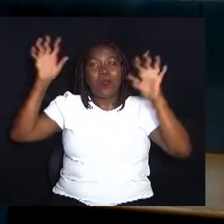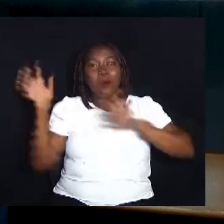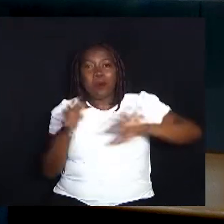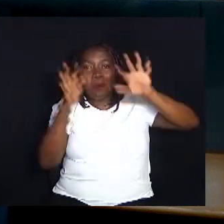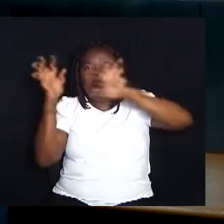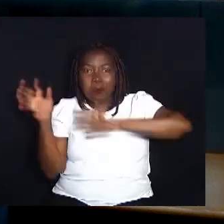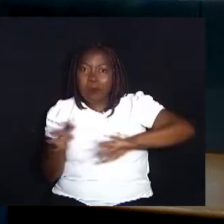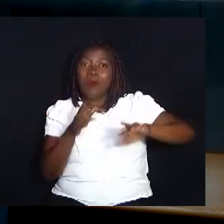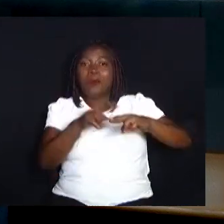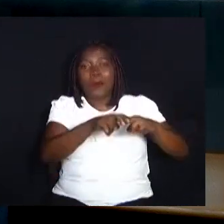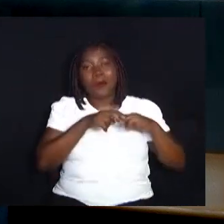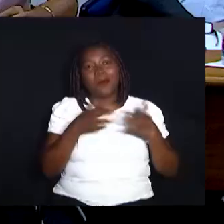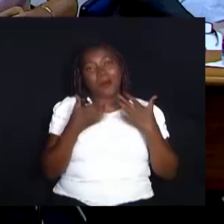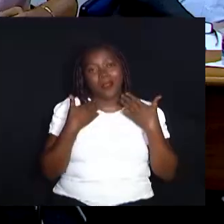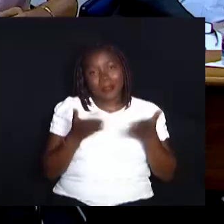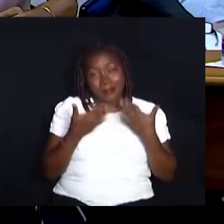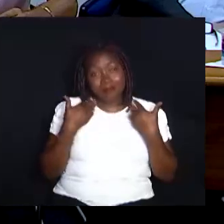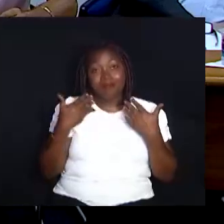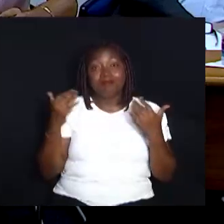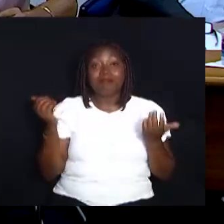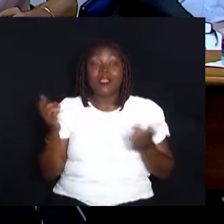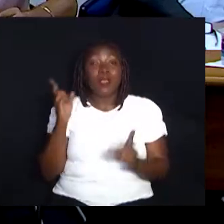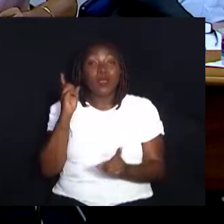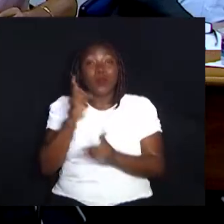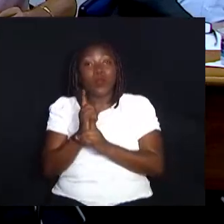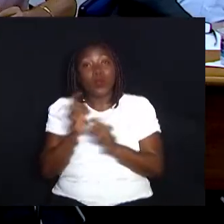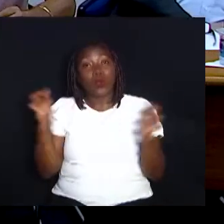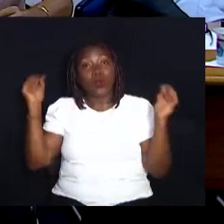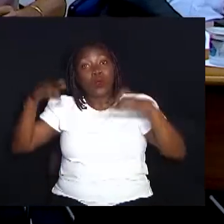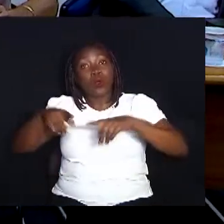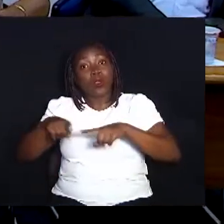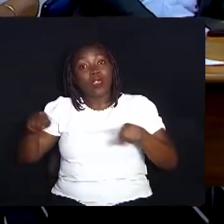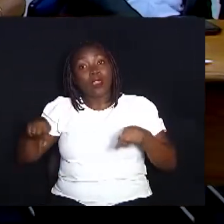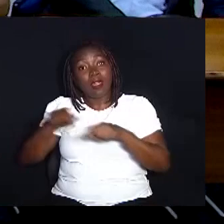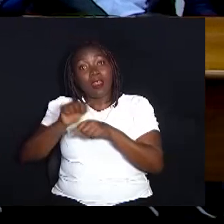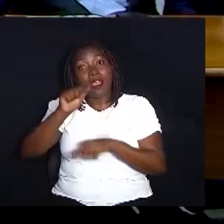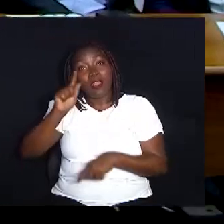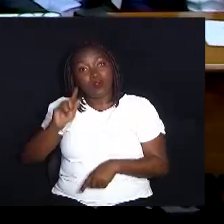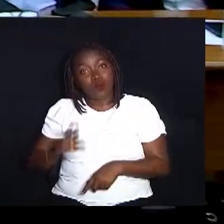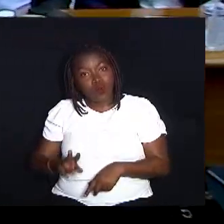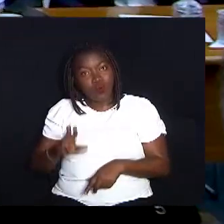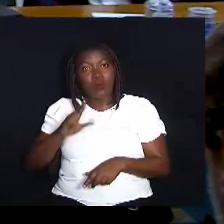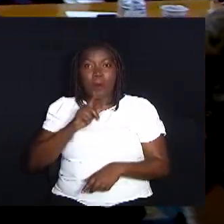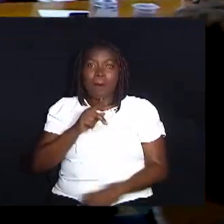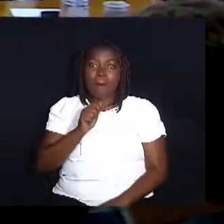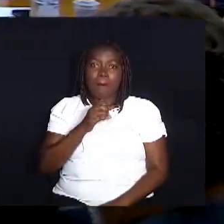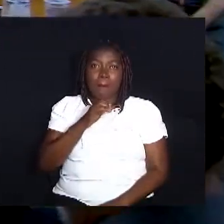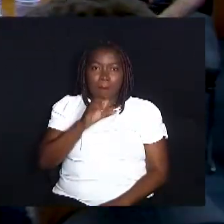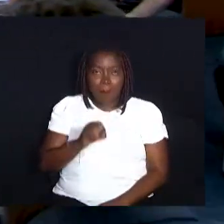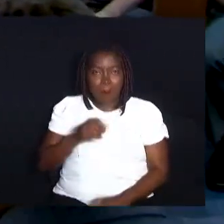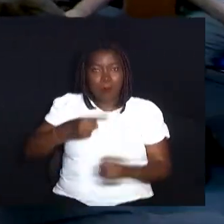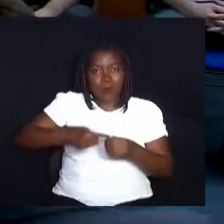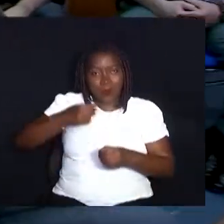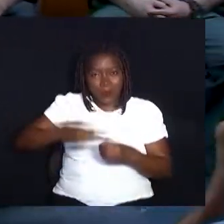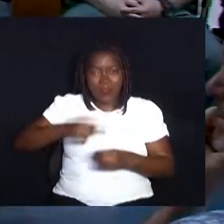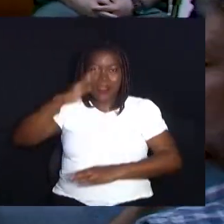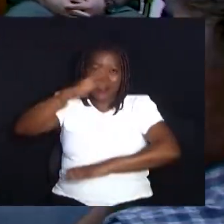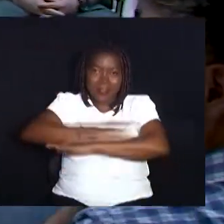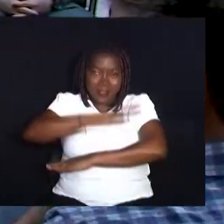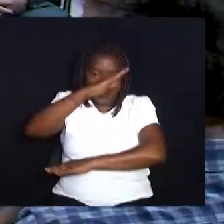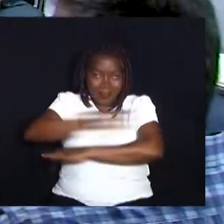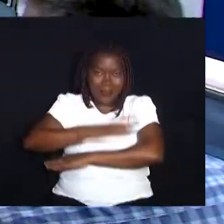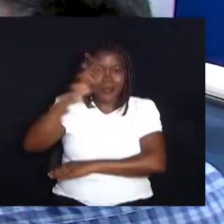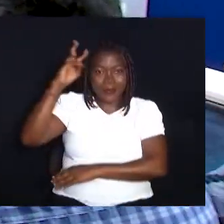temporais típicos de verão o encontro realizado na sala azul do Passo Municipal na tarde de quinta-feira